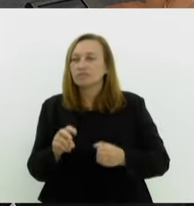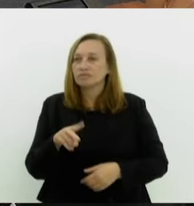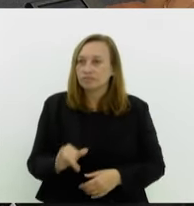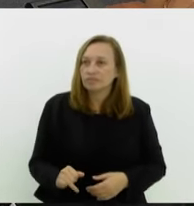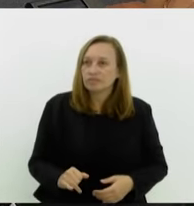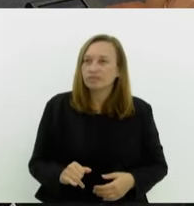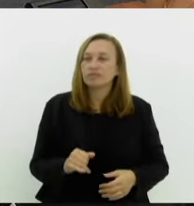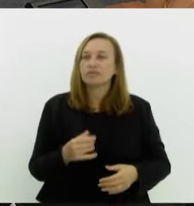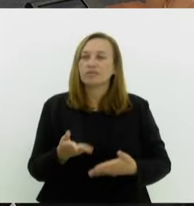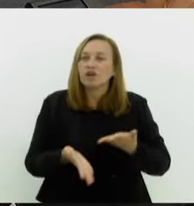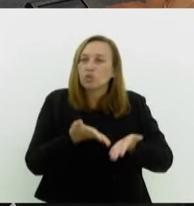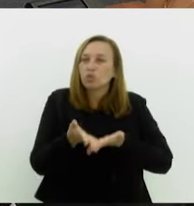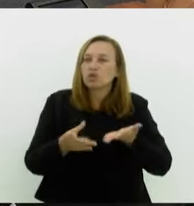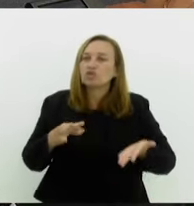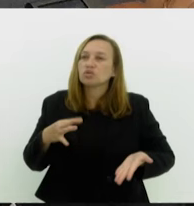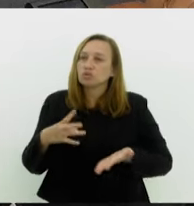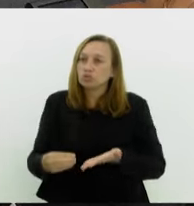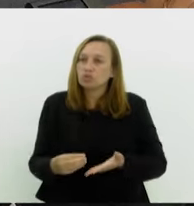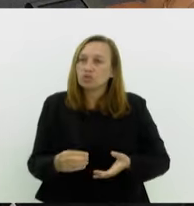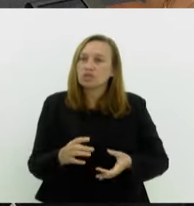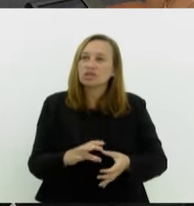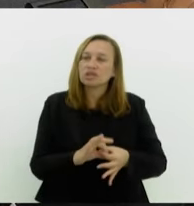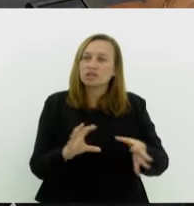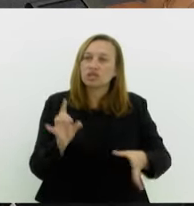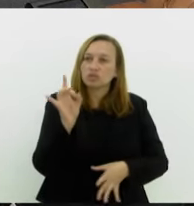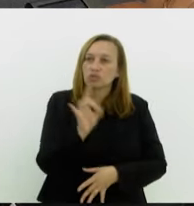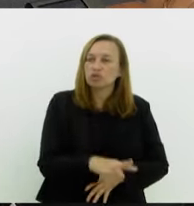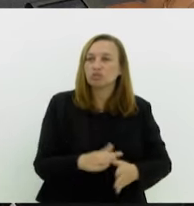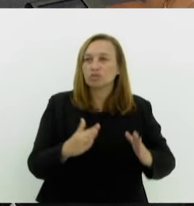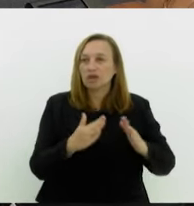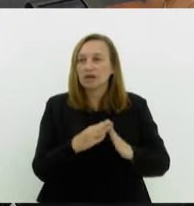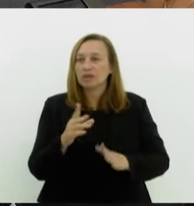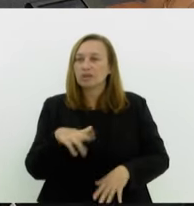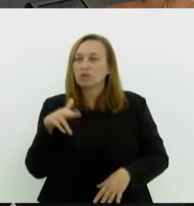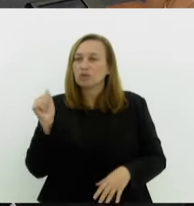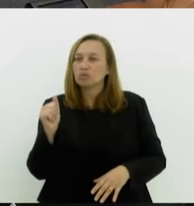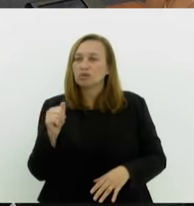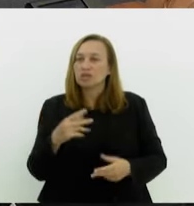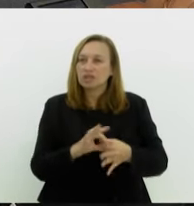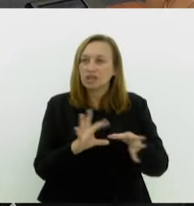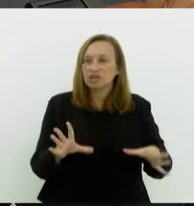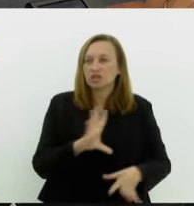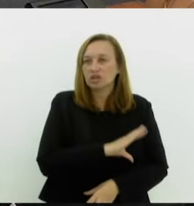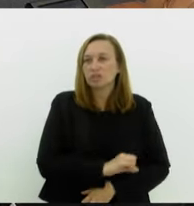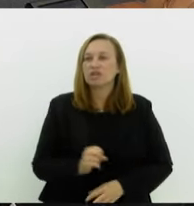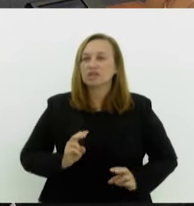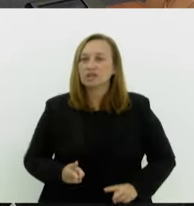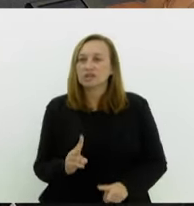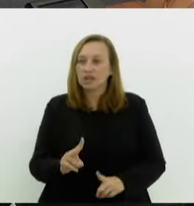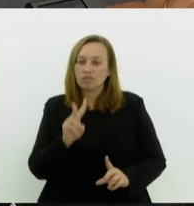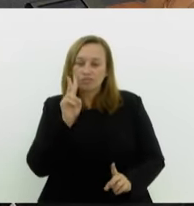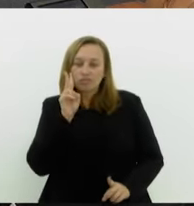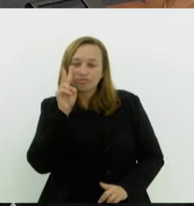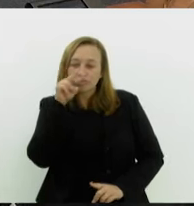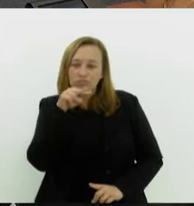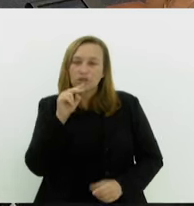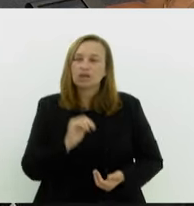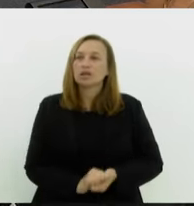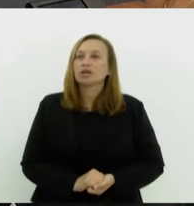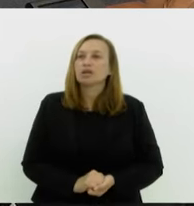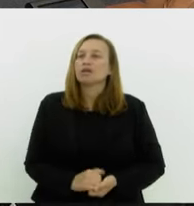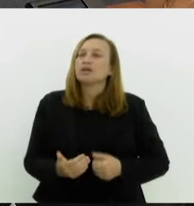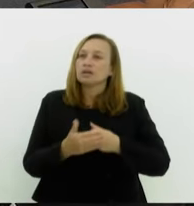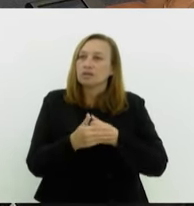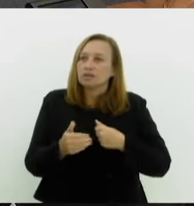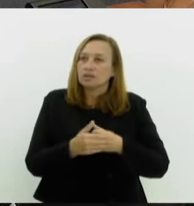cuidando de todo mundo e acaba deixando a sua casa por último mas nunca deixa de amar tá sempre com olho e e é o